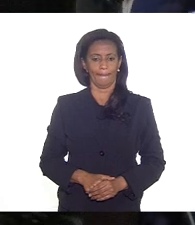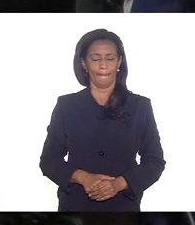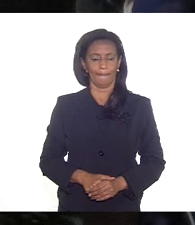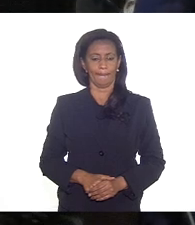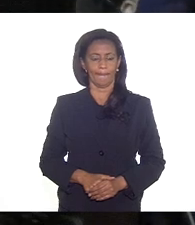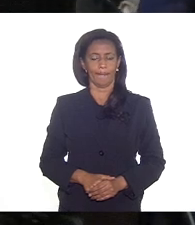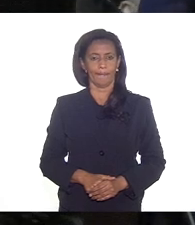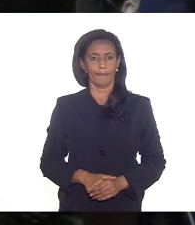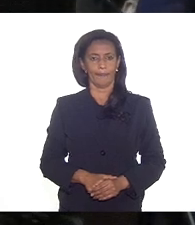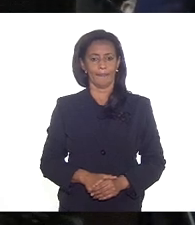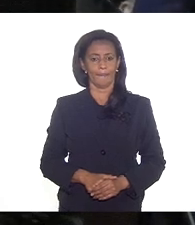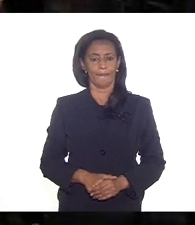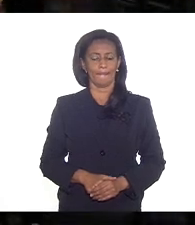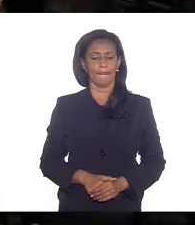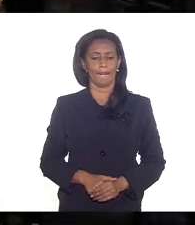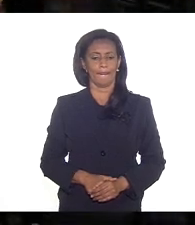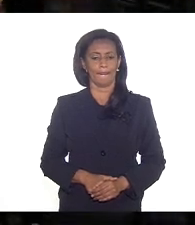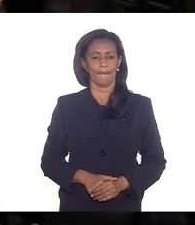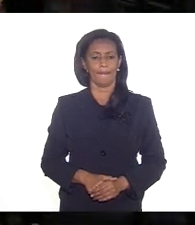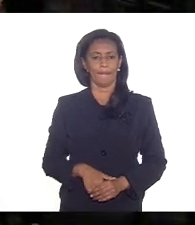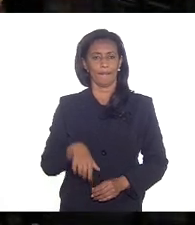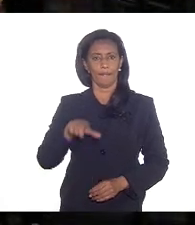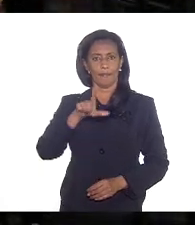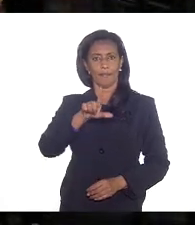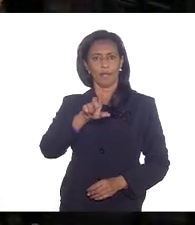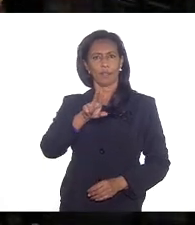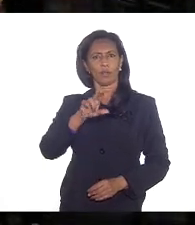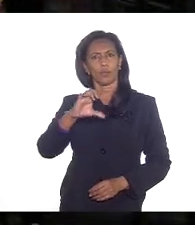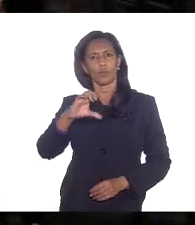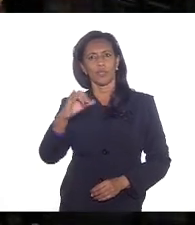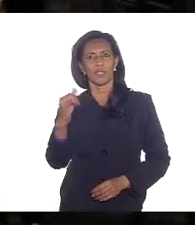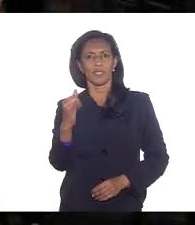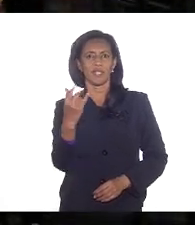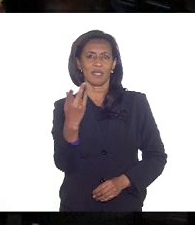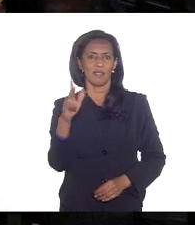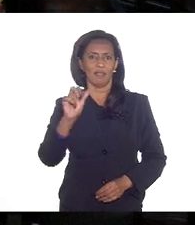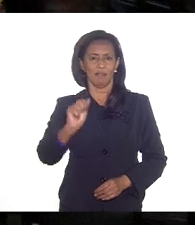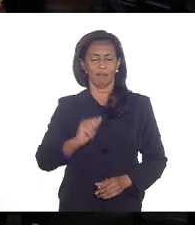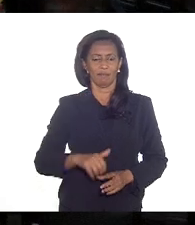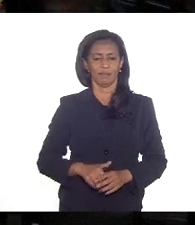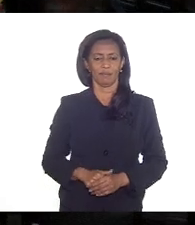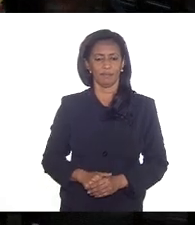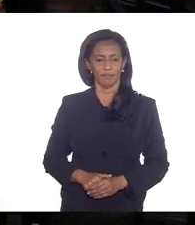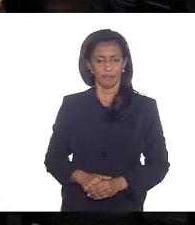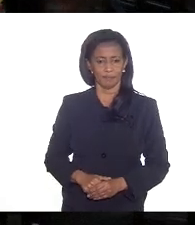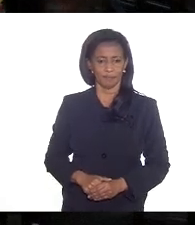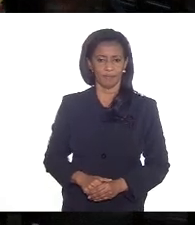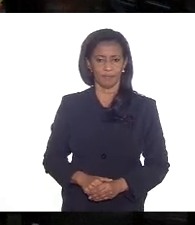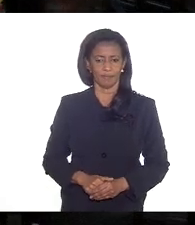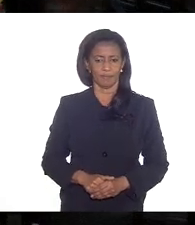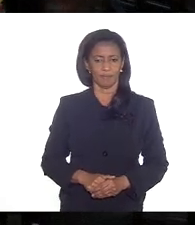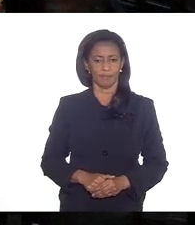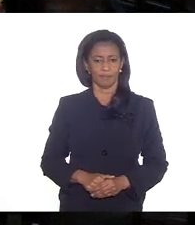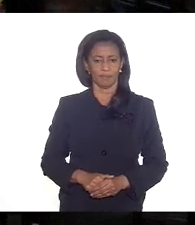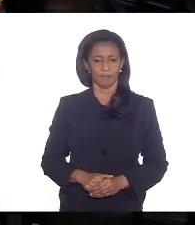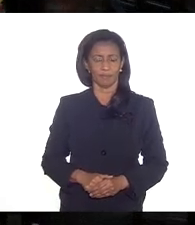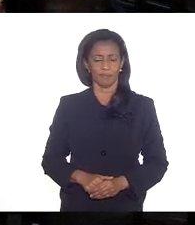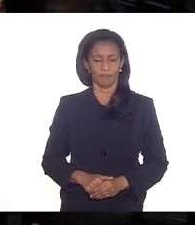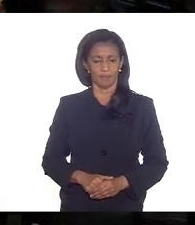e obrigado meu irmão deputada Lucinha a deputada Lucinha